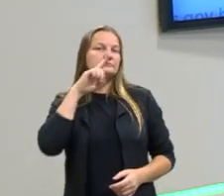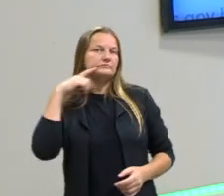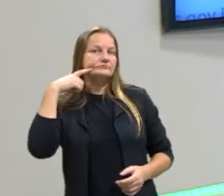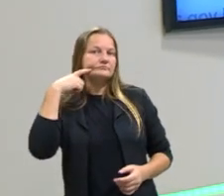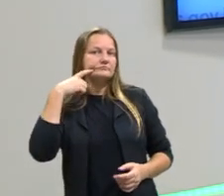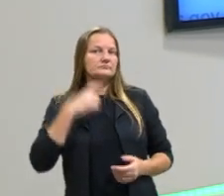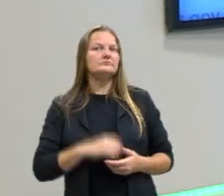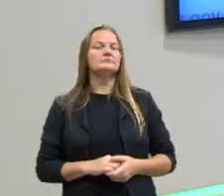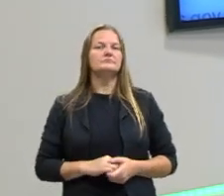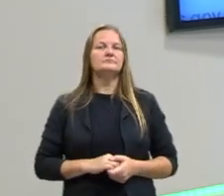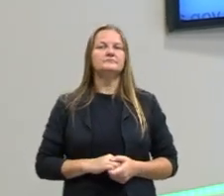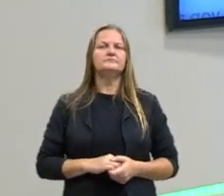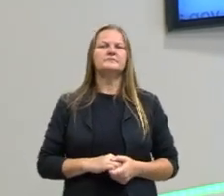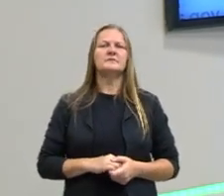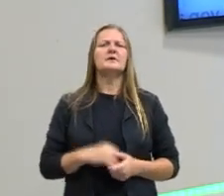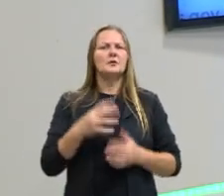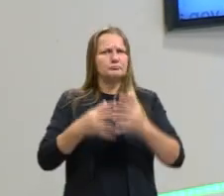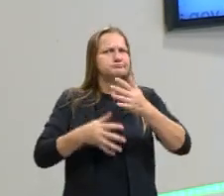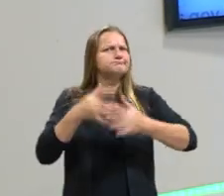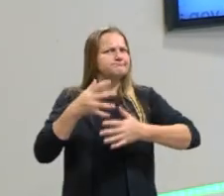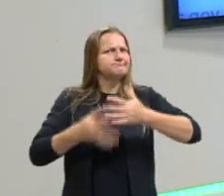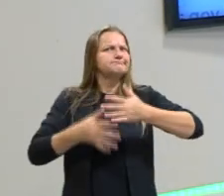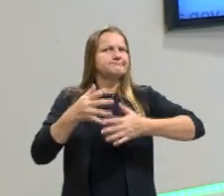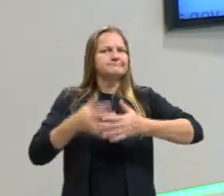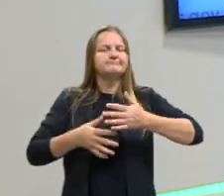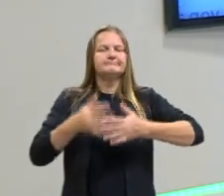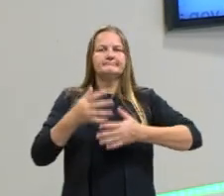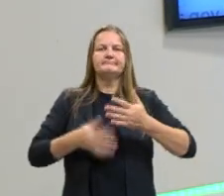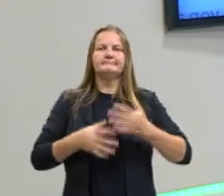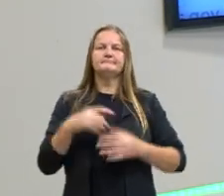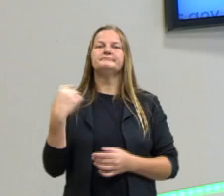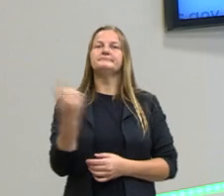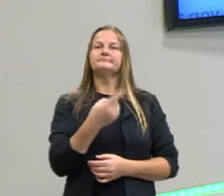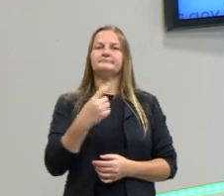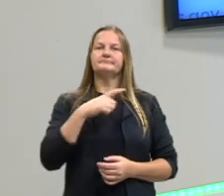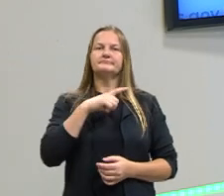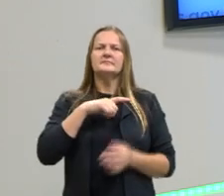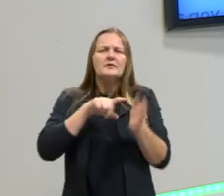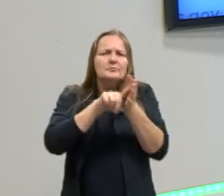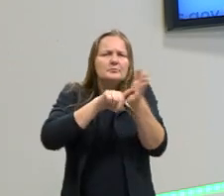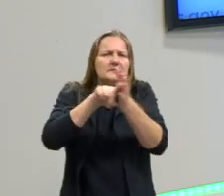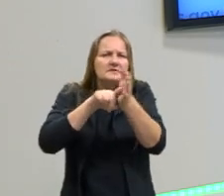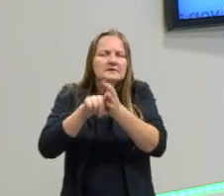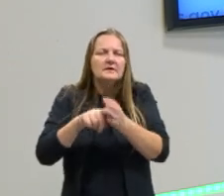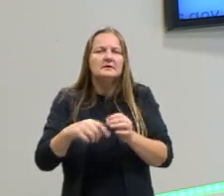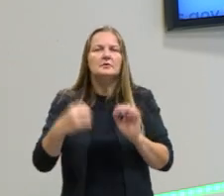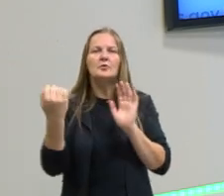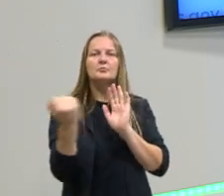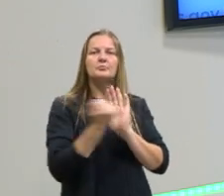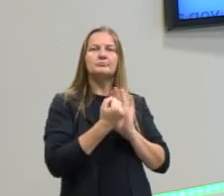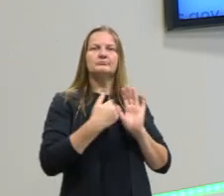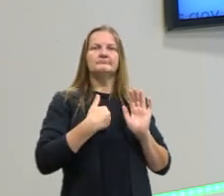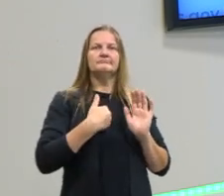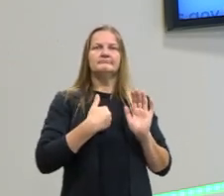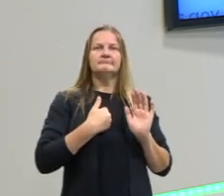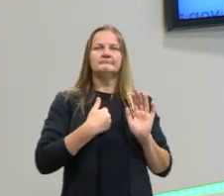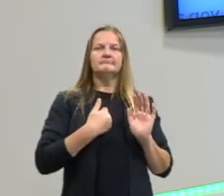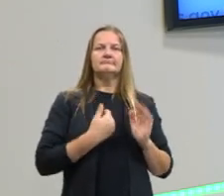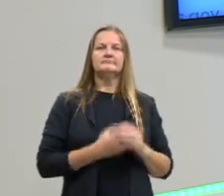é um tanto complicado né porque nós só vamos pesquisar aquilo que nos afeta